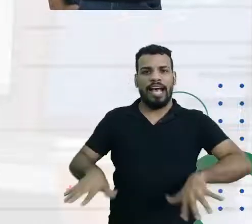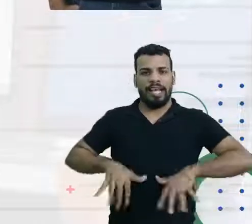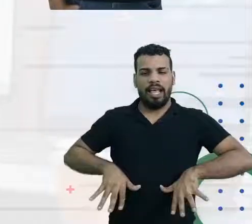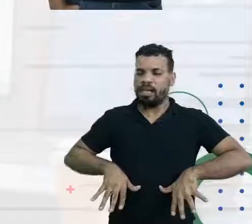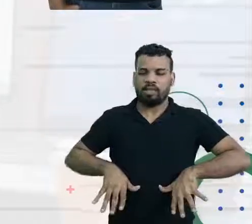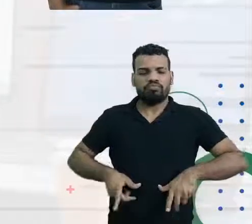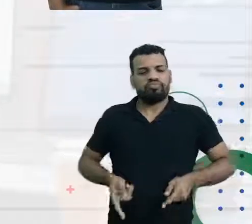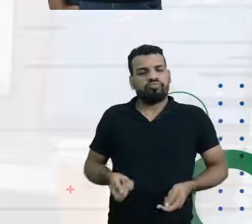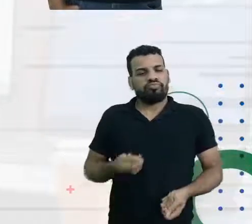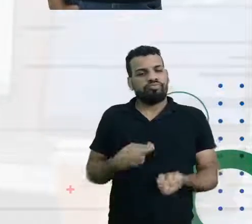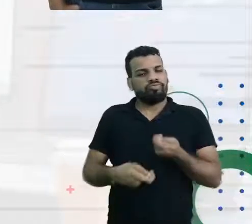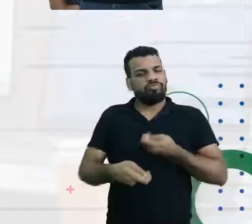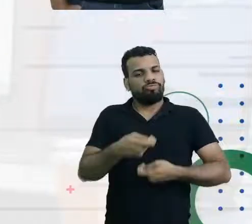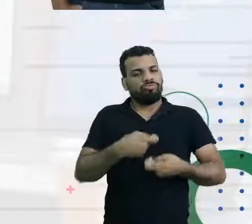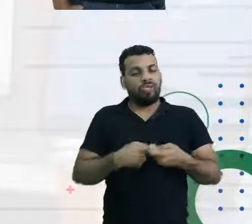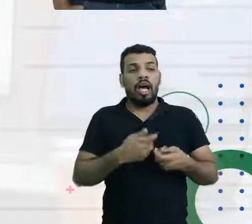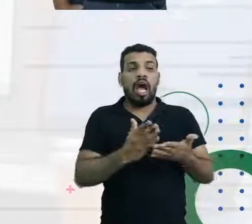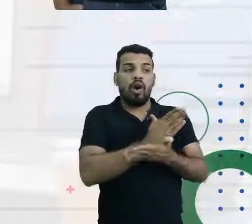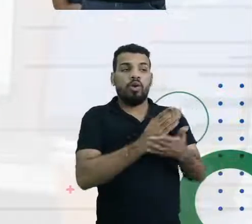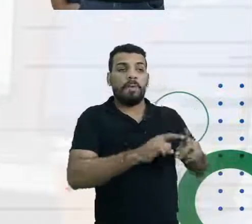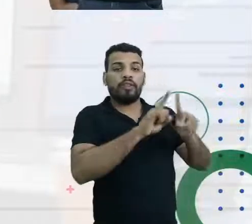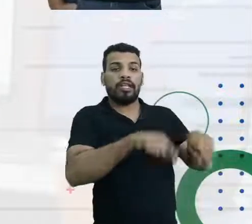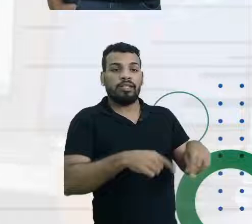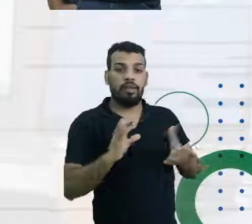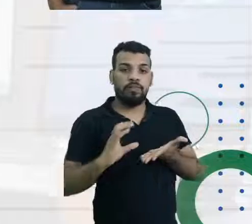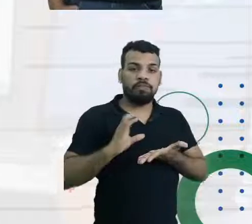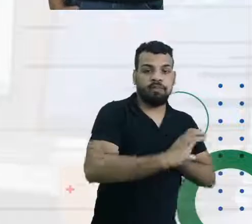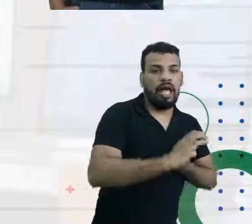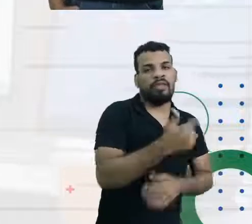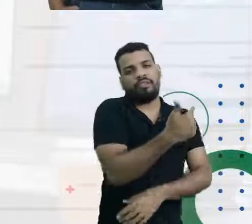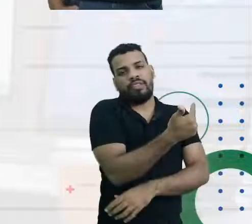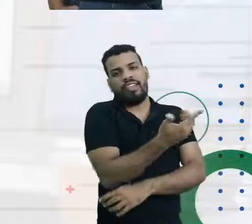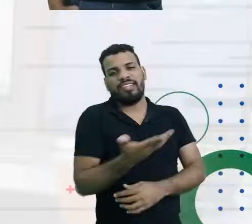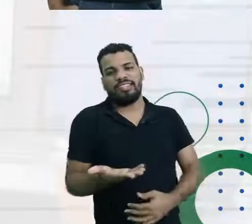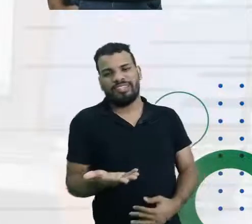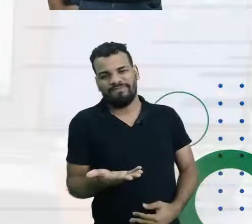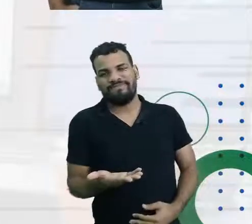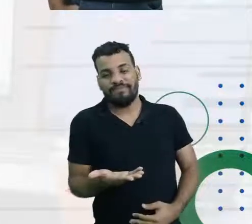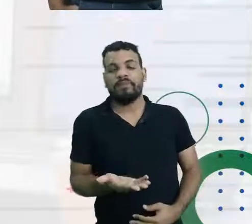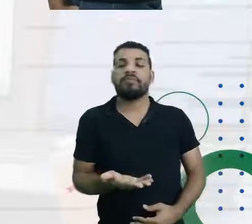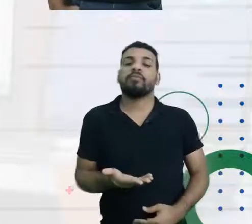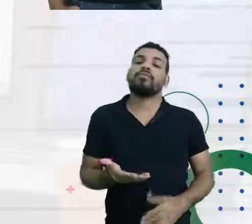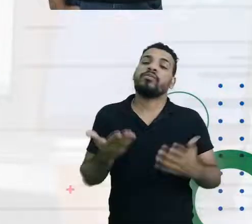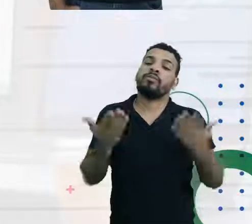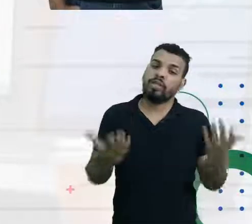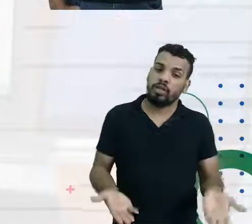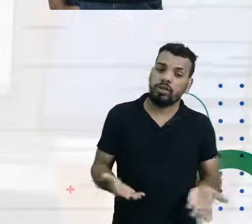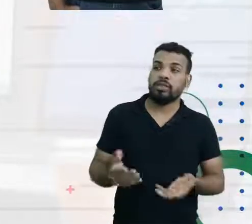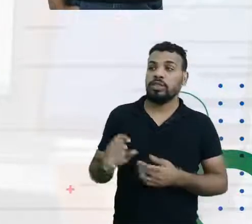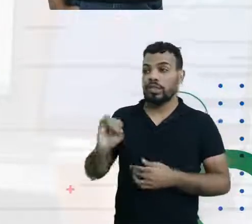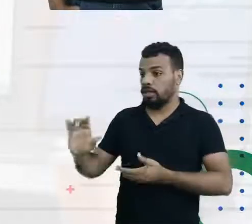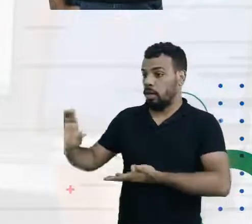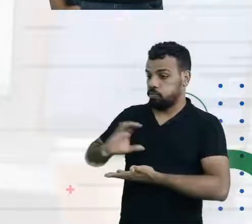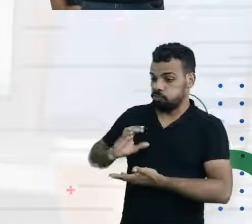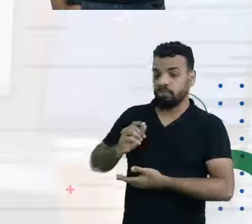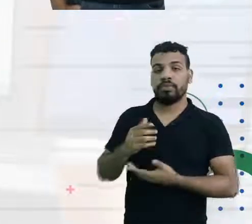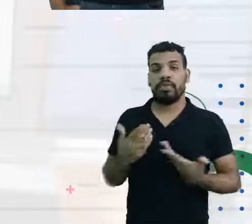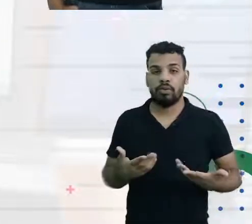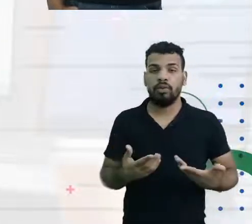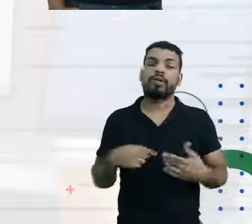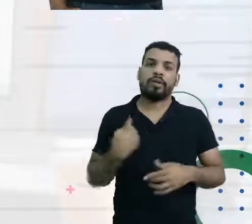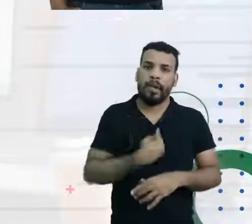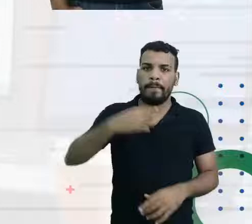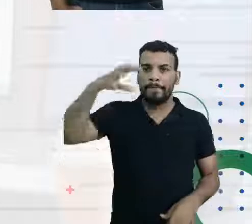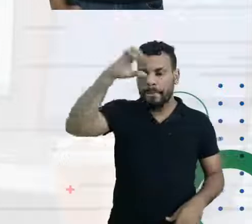projetos não têm muita verba. Então, é importante que a gente aprenda